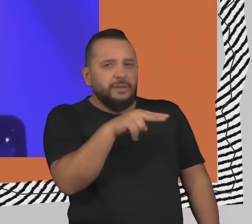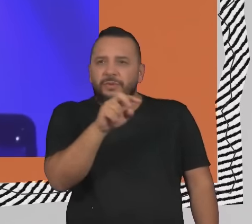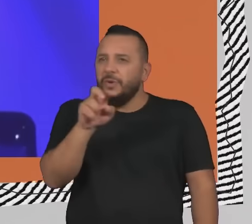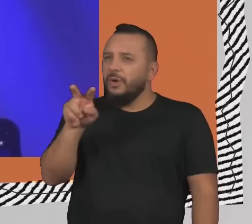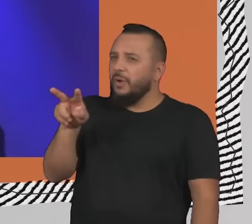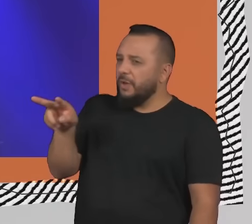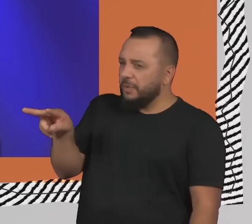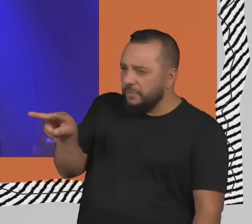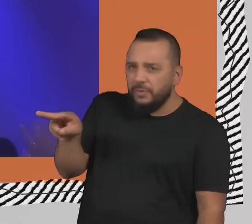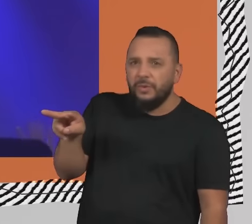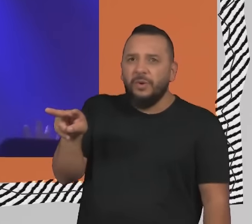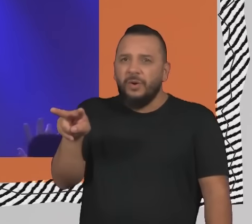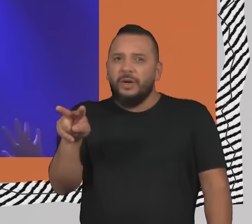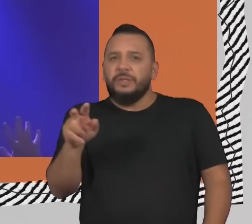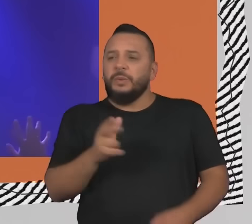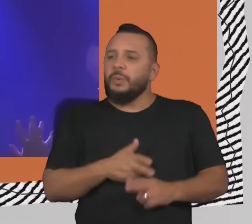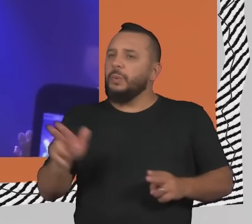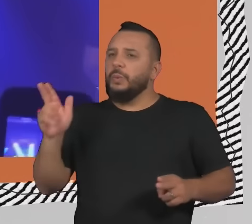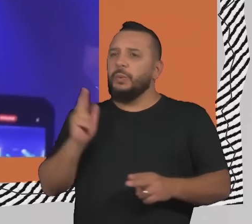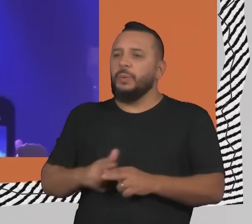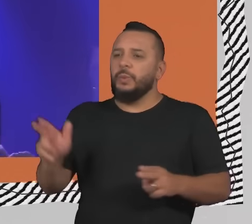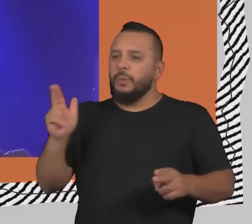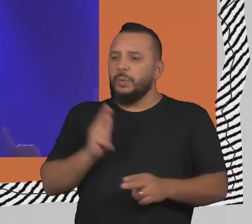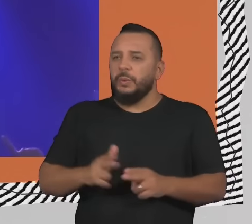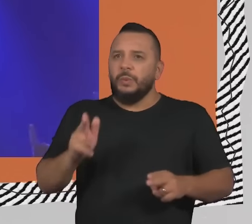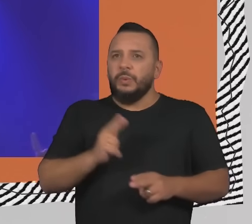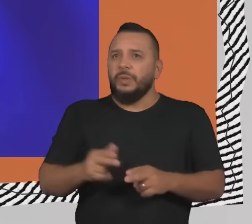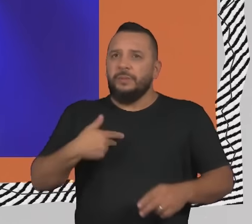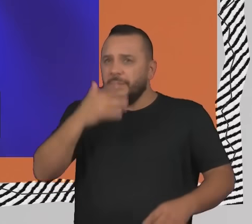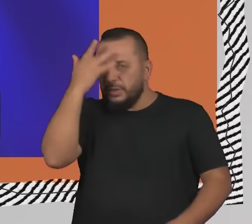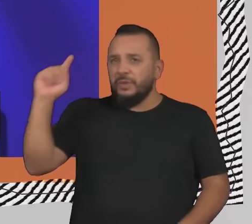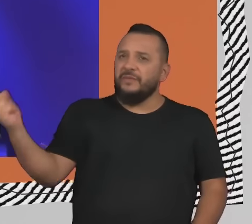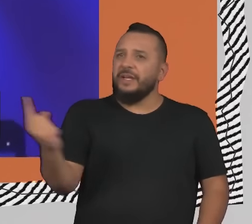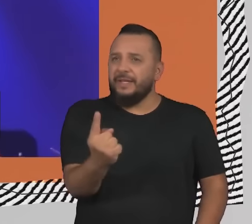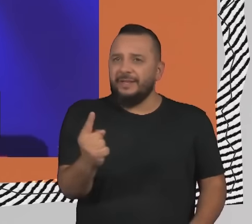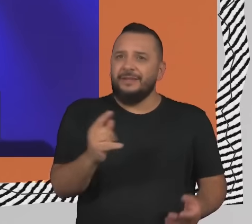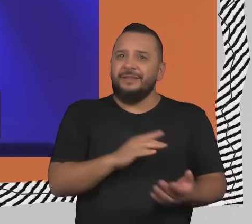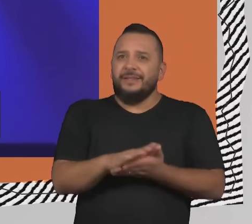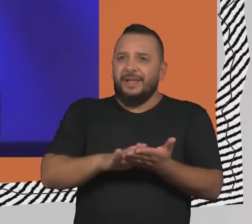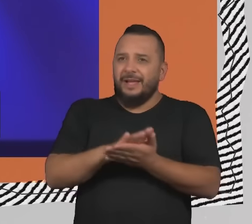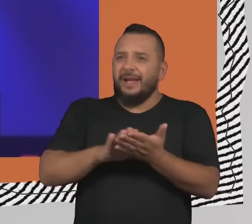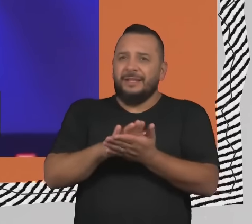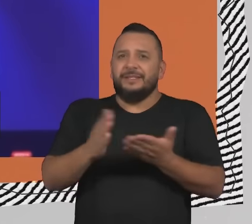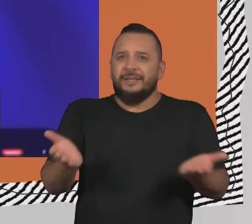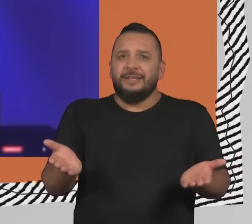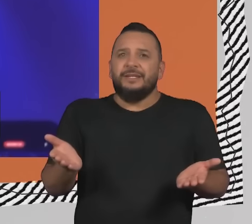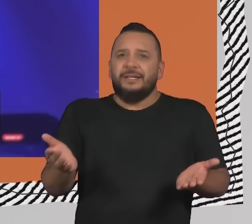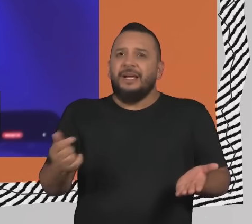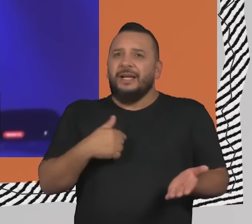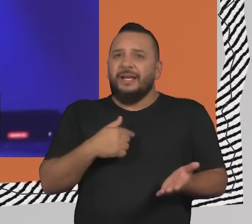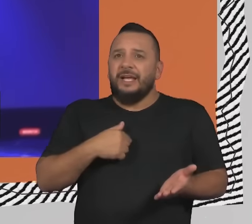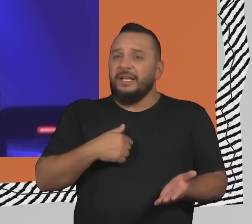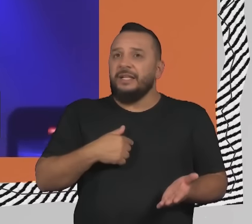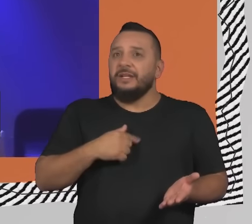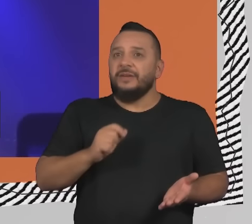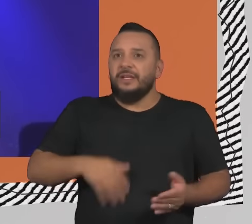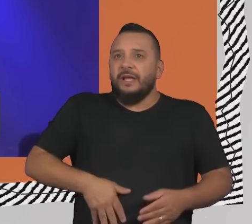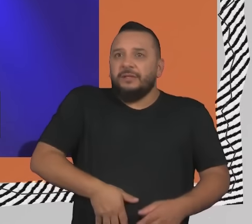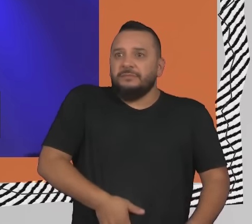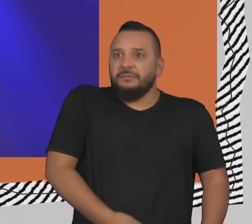o outro, disfarça, não vê ninguém. Alá, ele tá enfiando a mão dentro